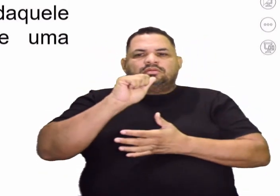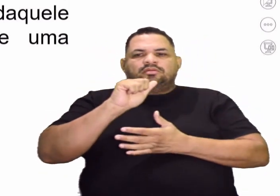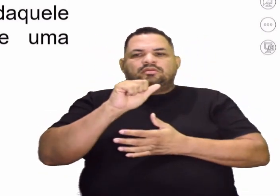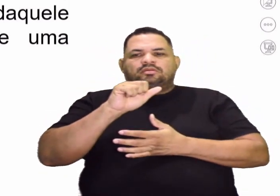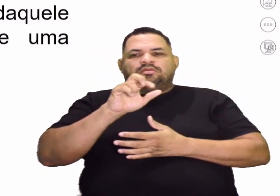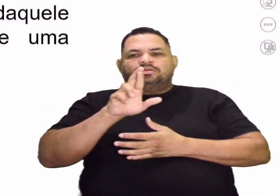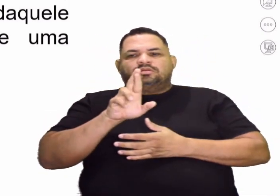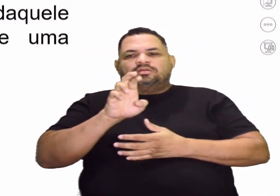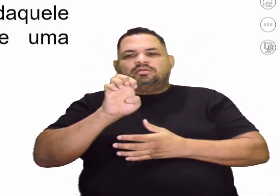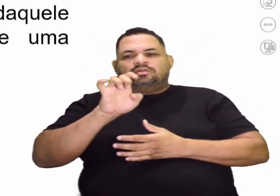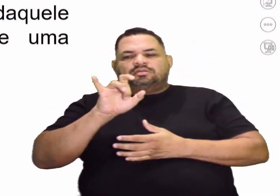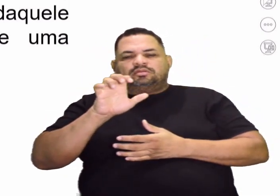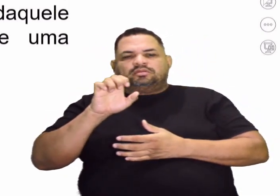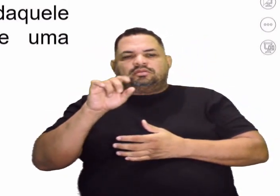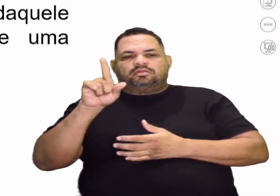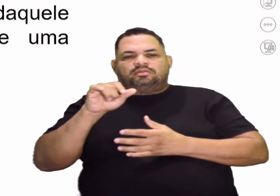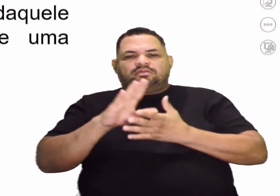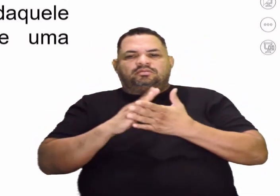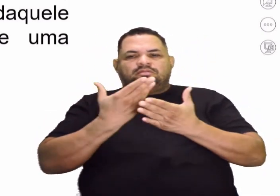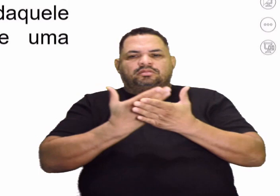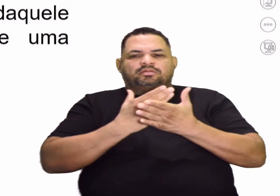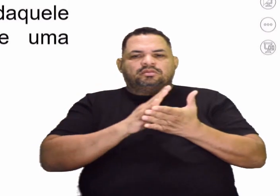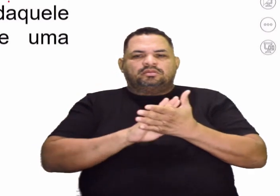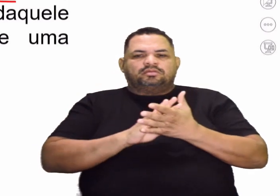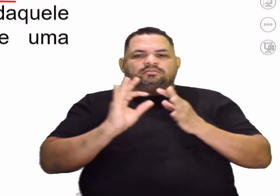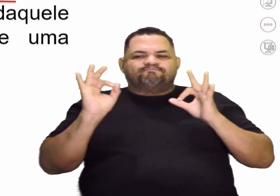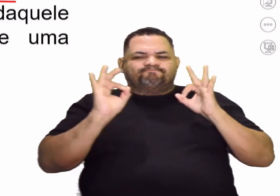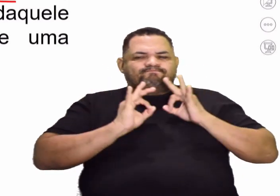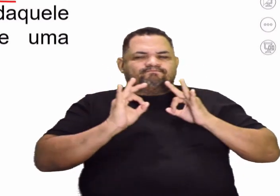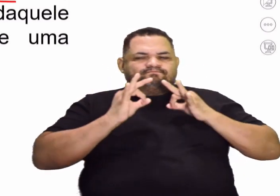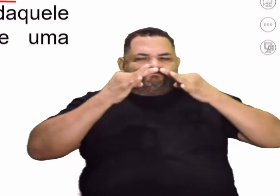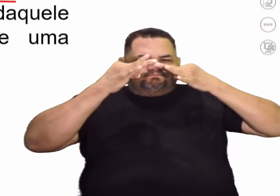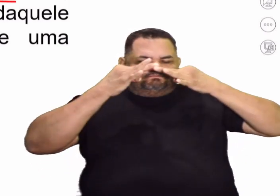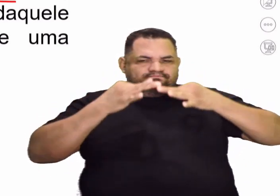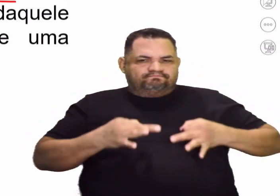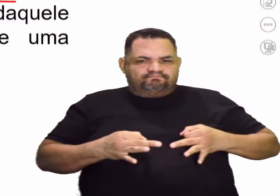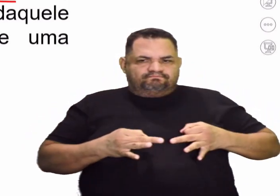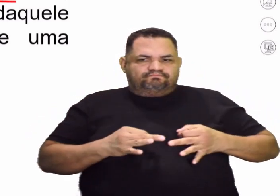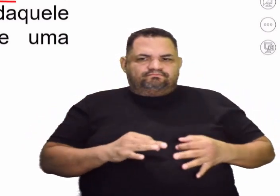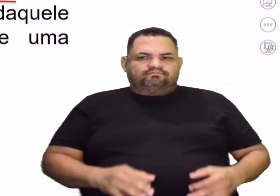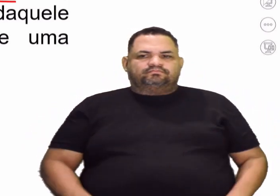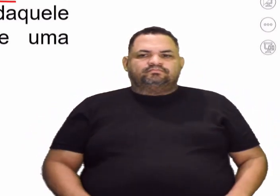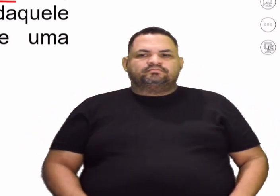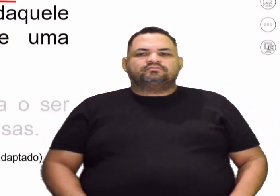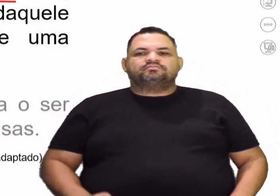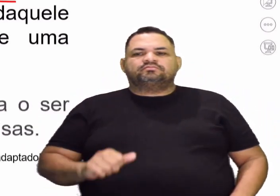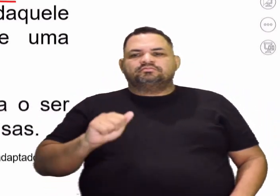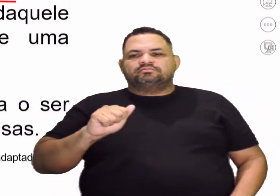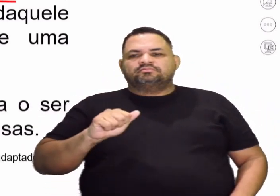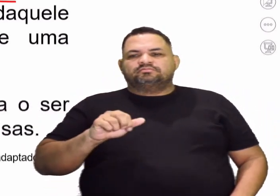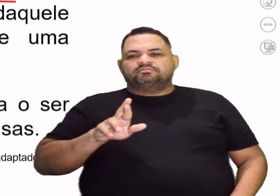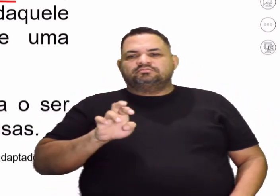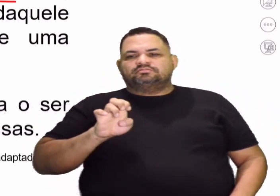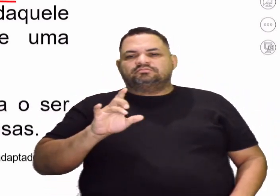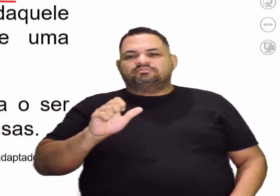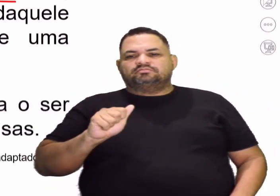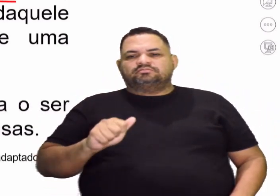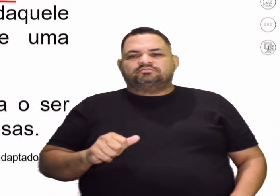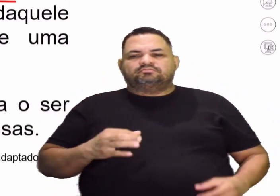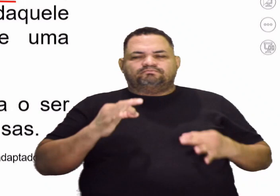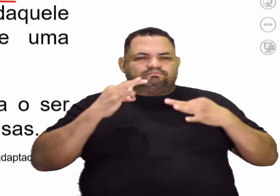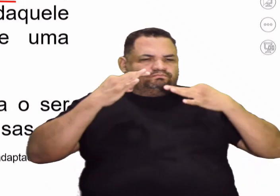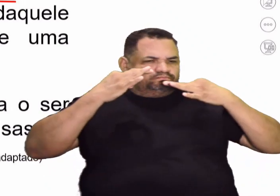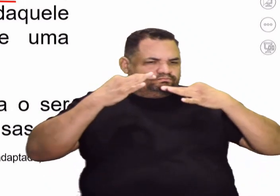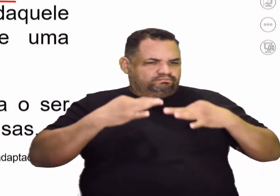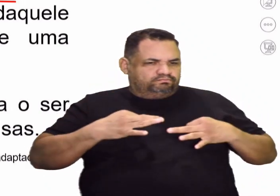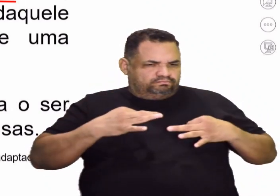aretel, que pode ser traduzido por excelência. Já coloca essa palavra aí no seu diário.